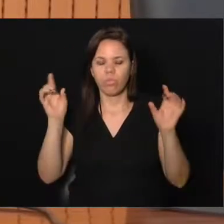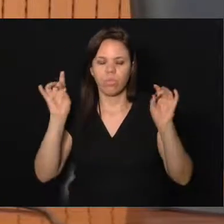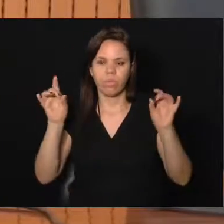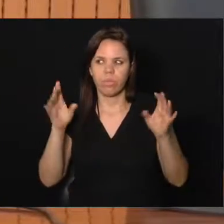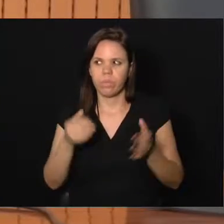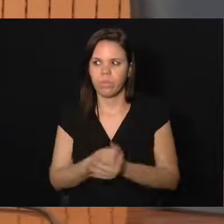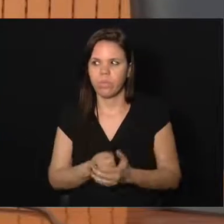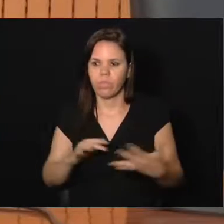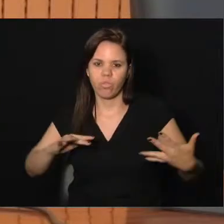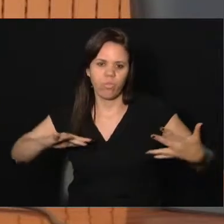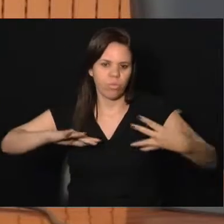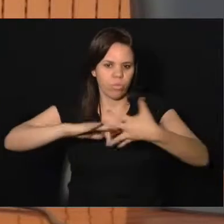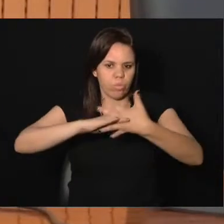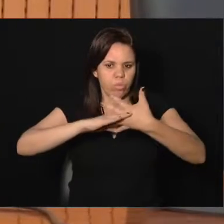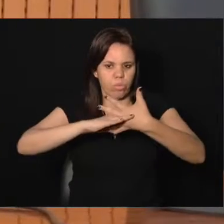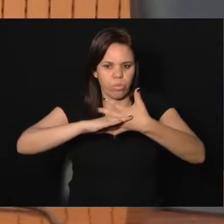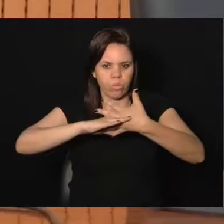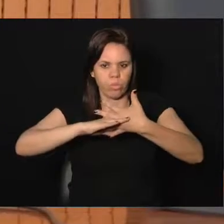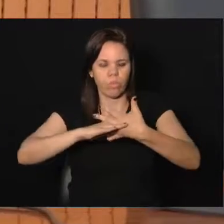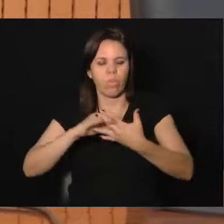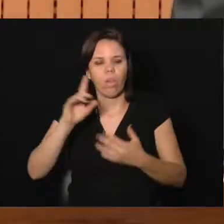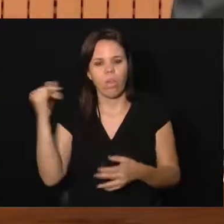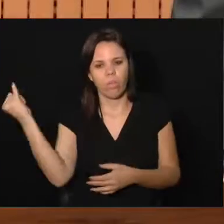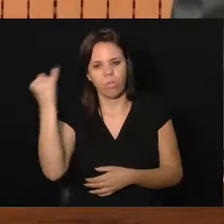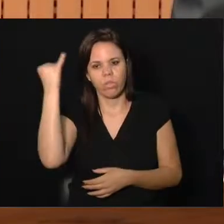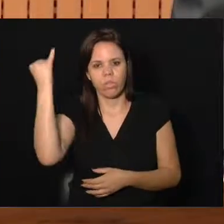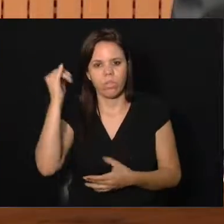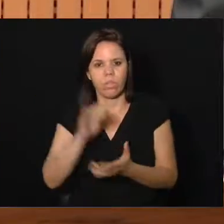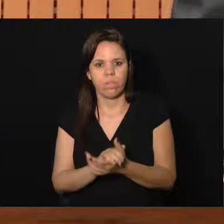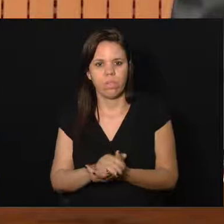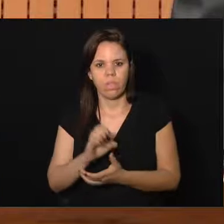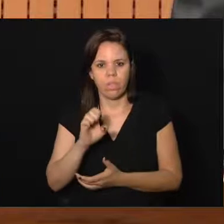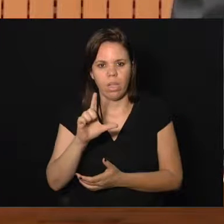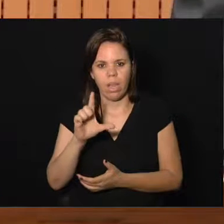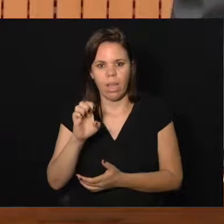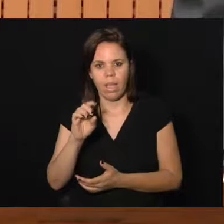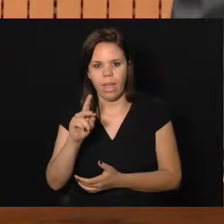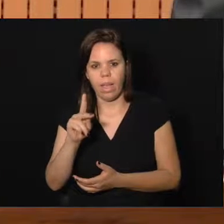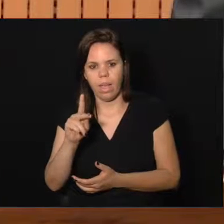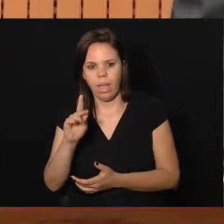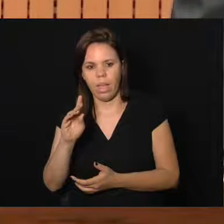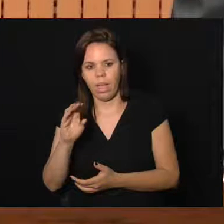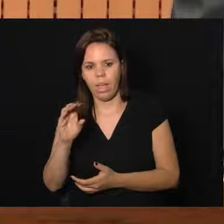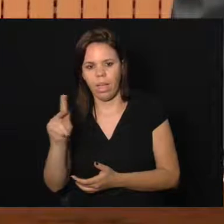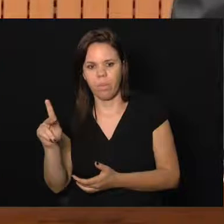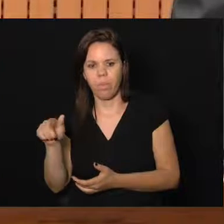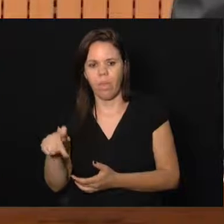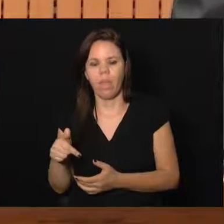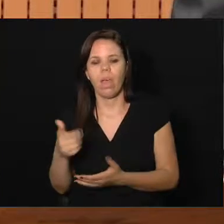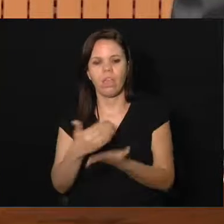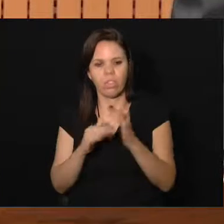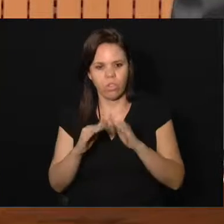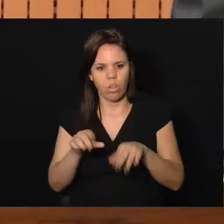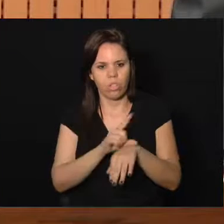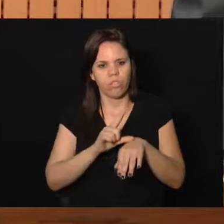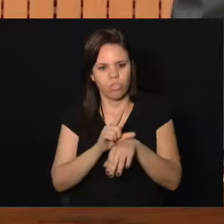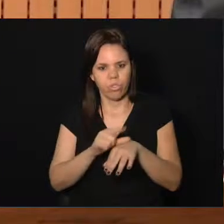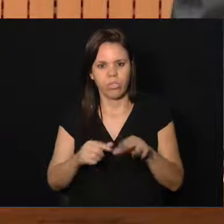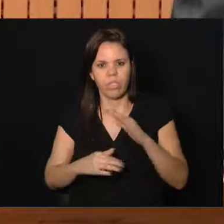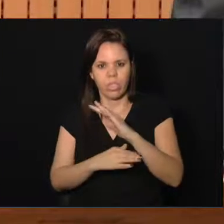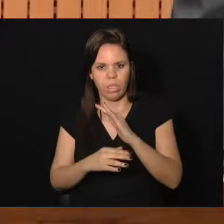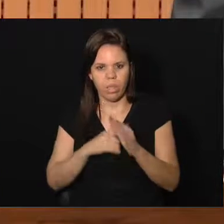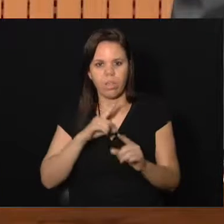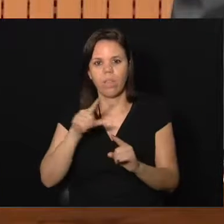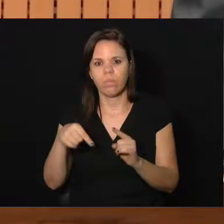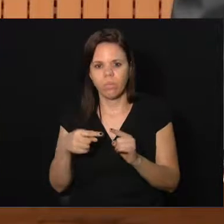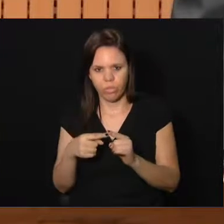sobre cidadania, então acho que é importante. A Elecamp é a escola do Legislativo da Câmara. Então, ela tem o